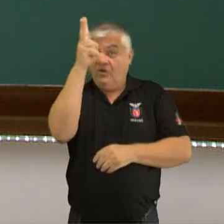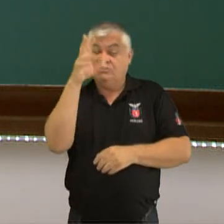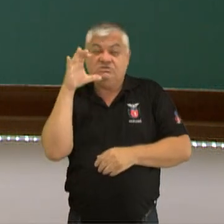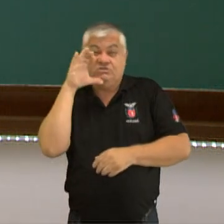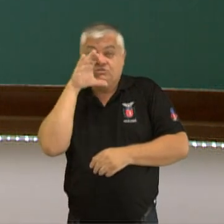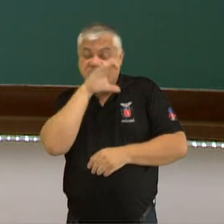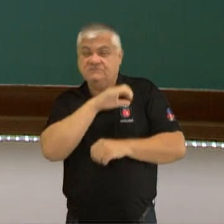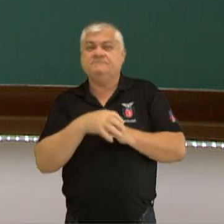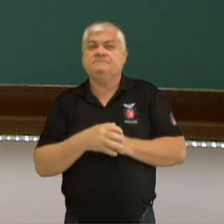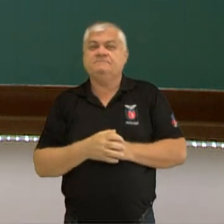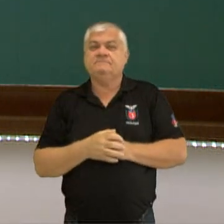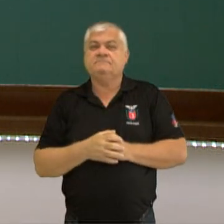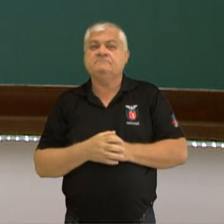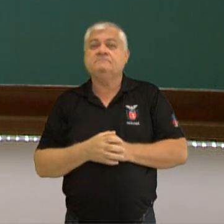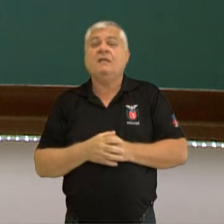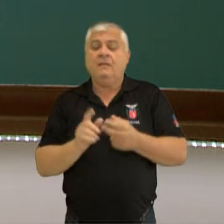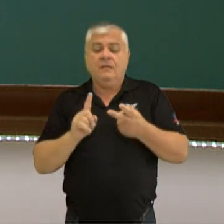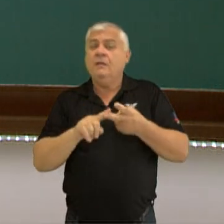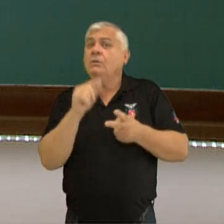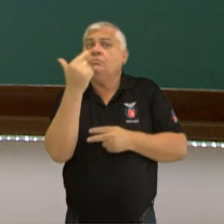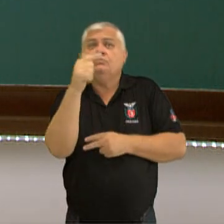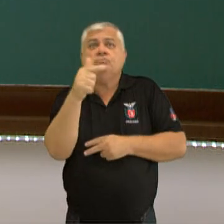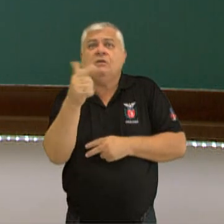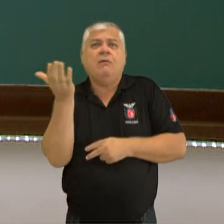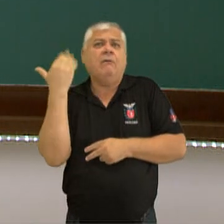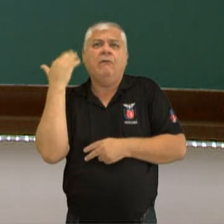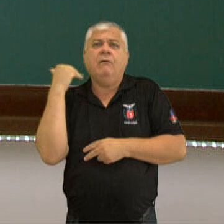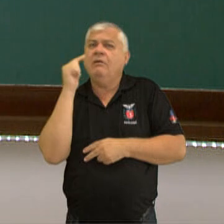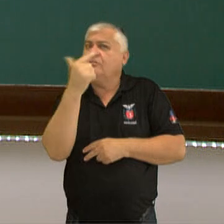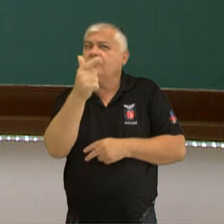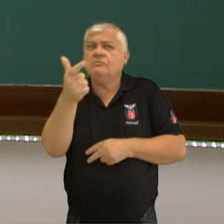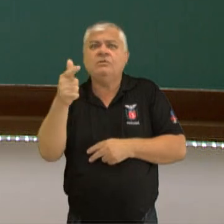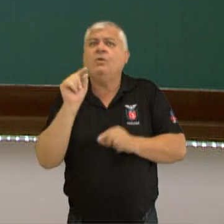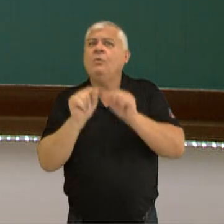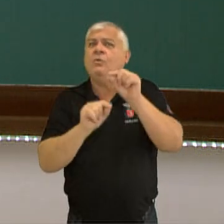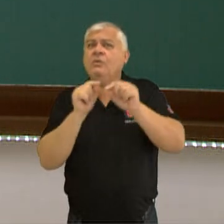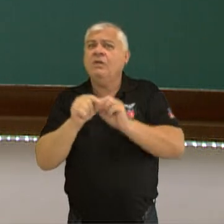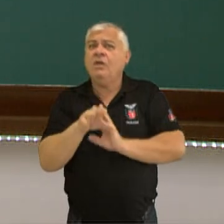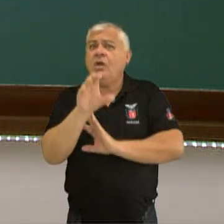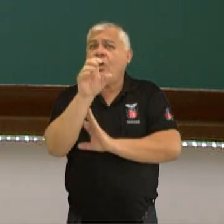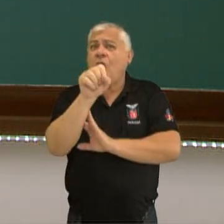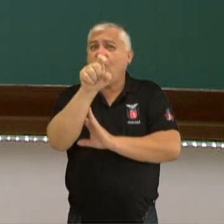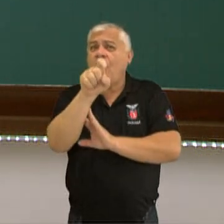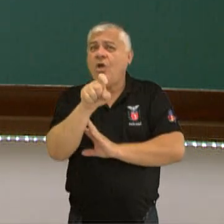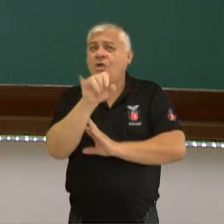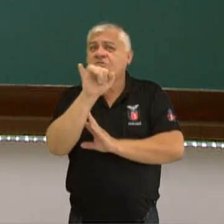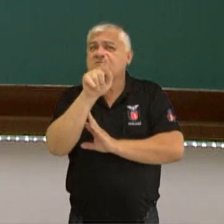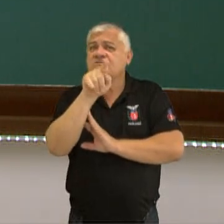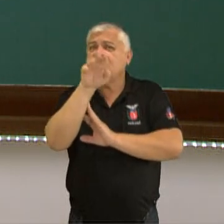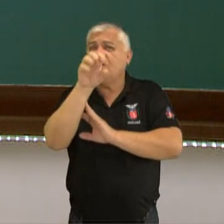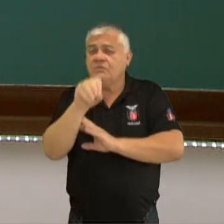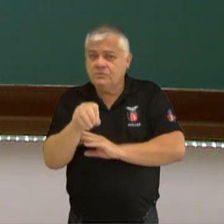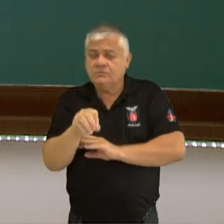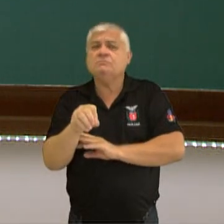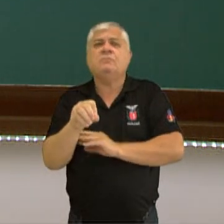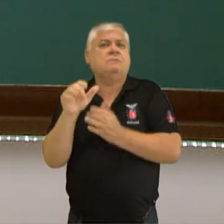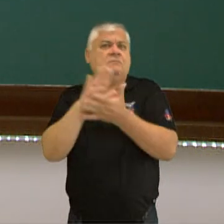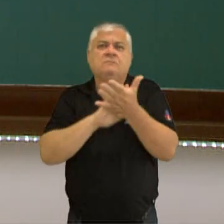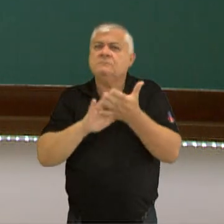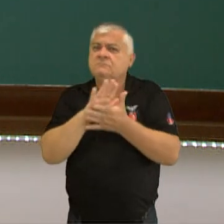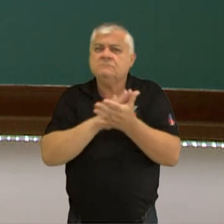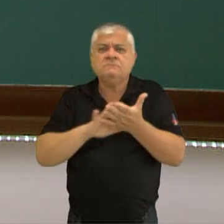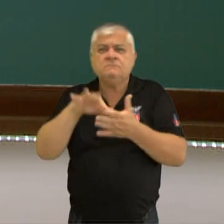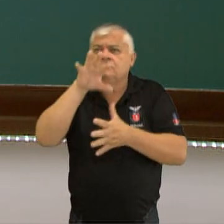não existia o quê? Um gás muito importante para os seres vivos, o oxigênio. Então, o oxigênio era ausente